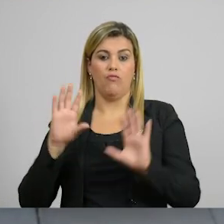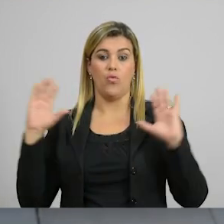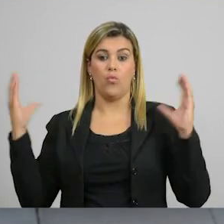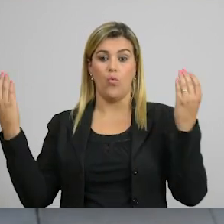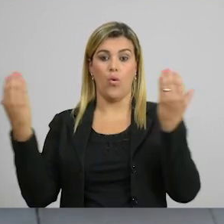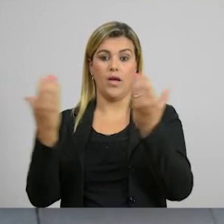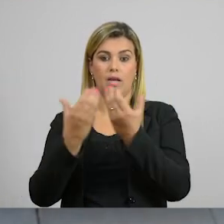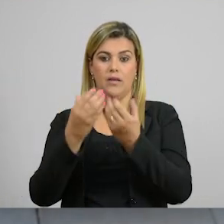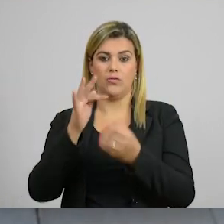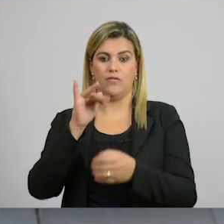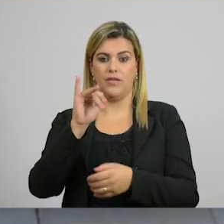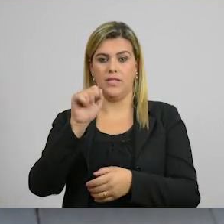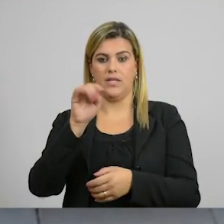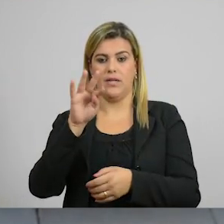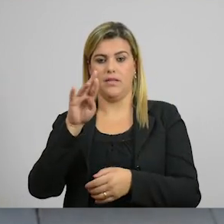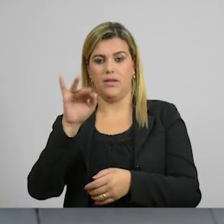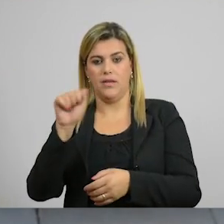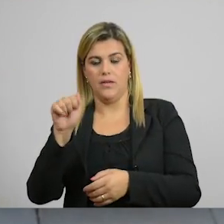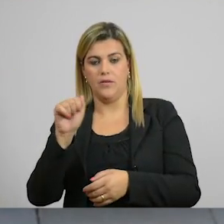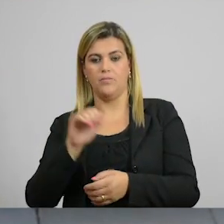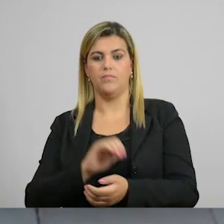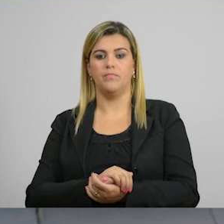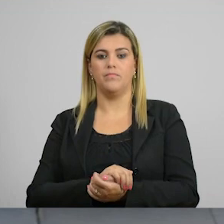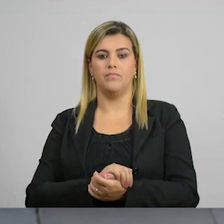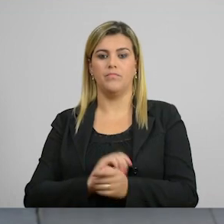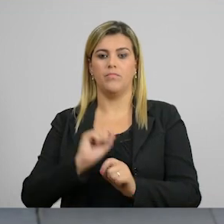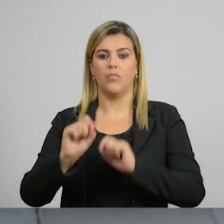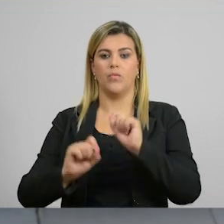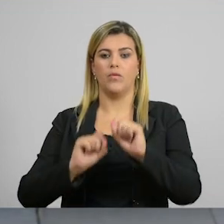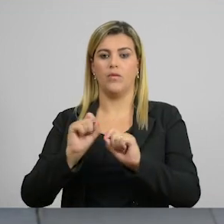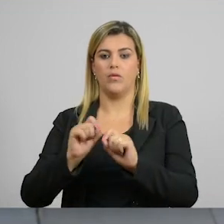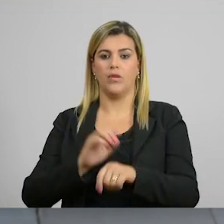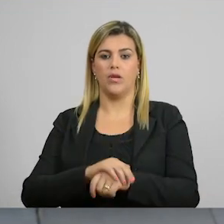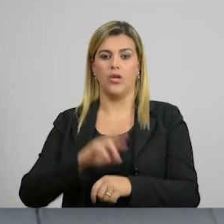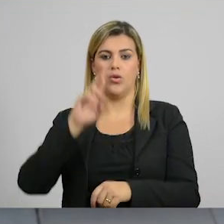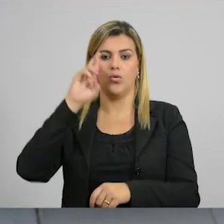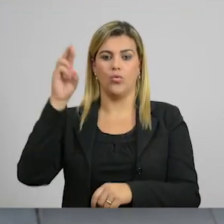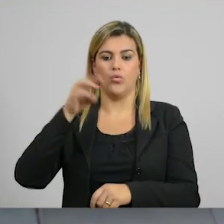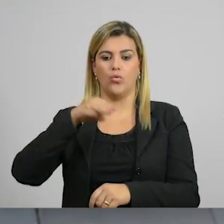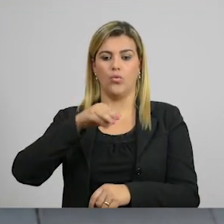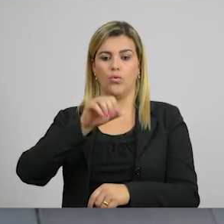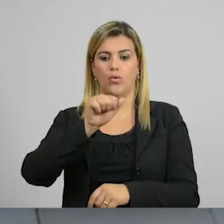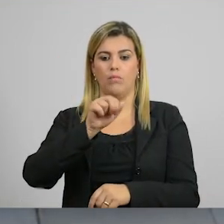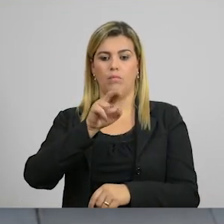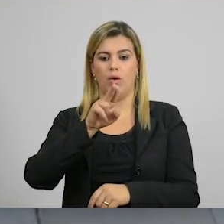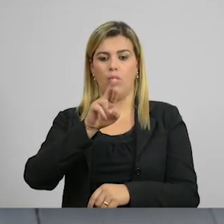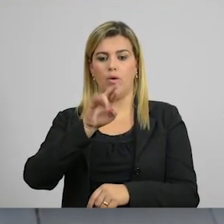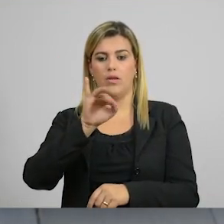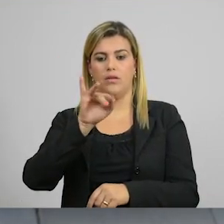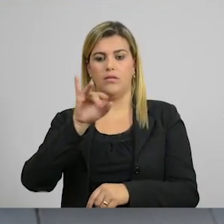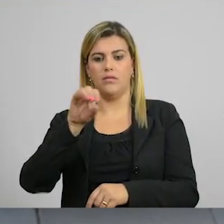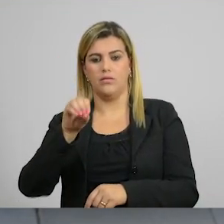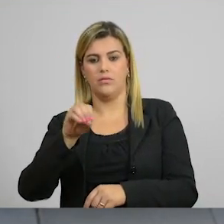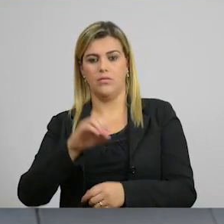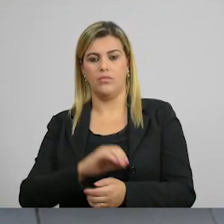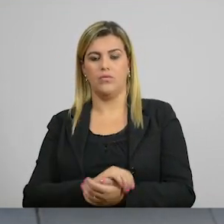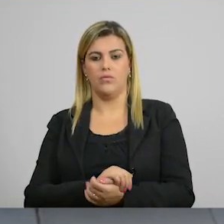de fisiatria, que era dirigido pelo Dr. Maurício